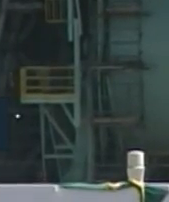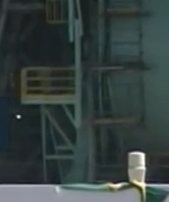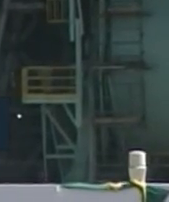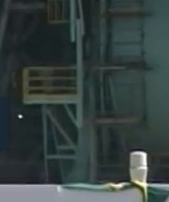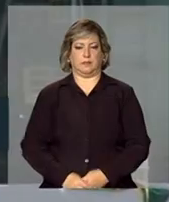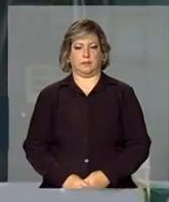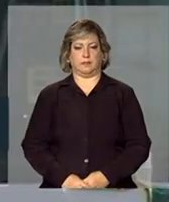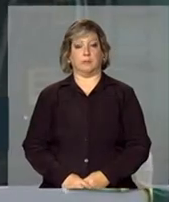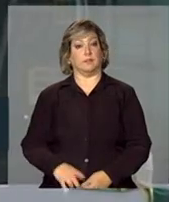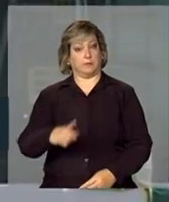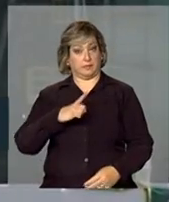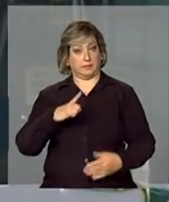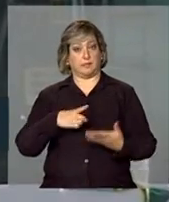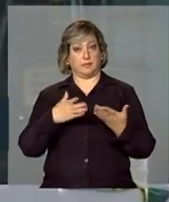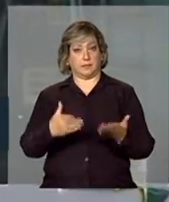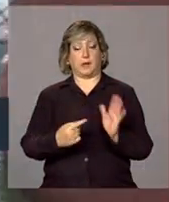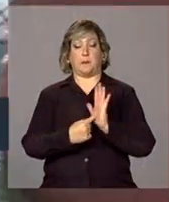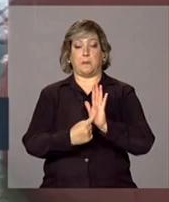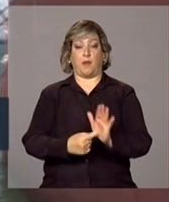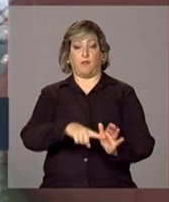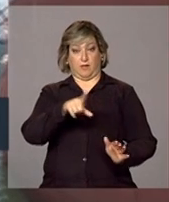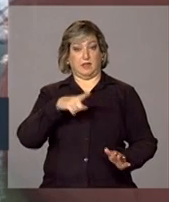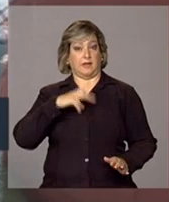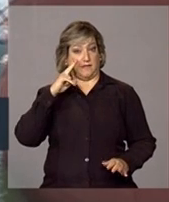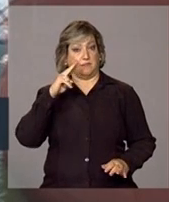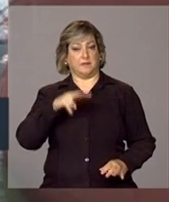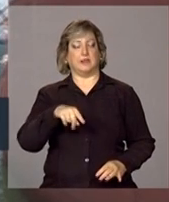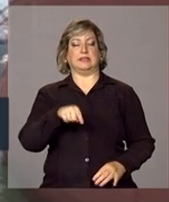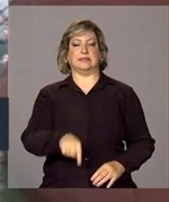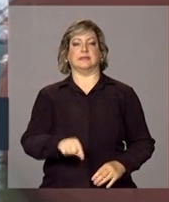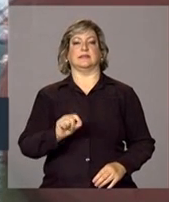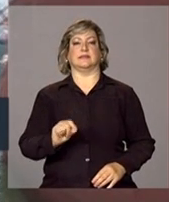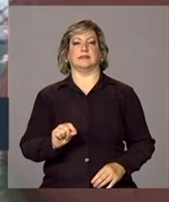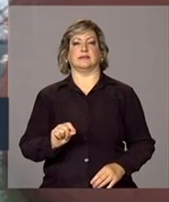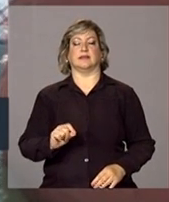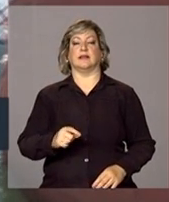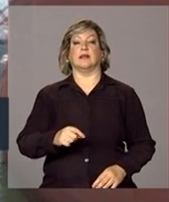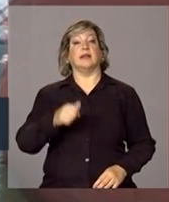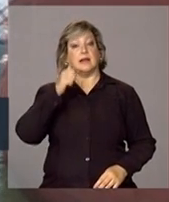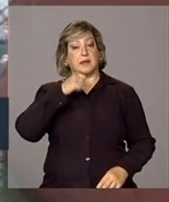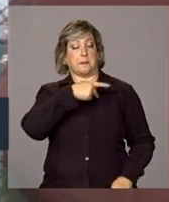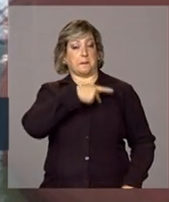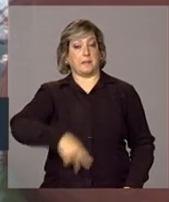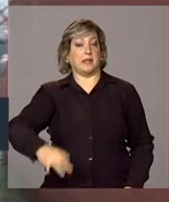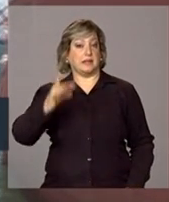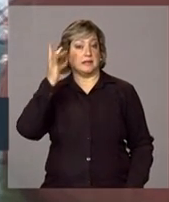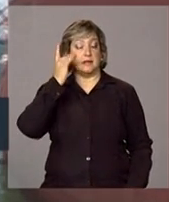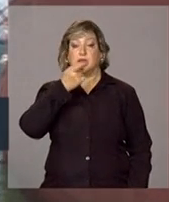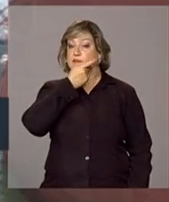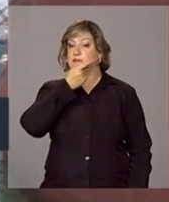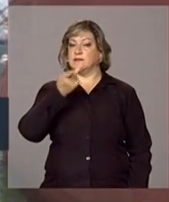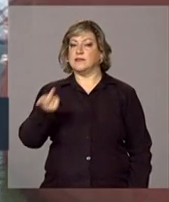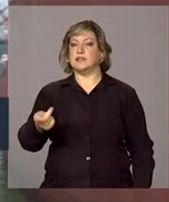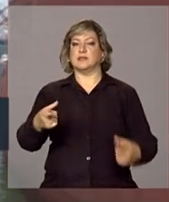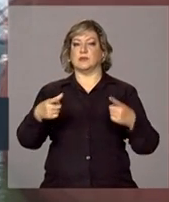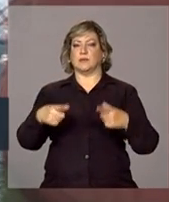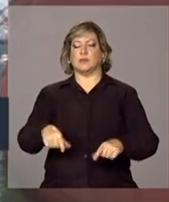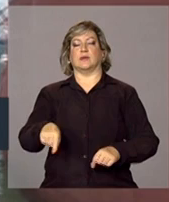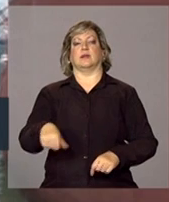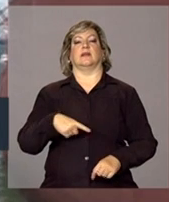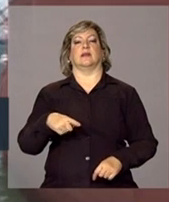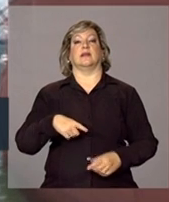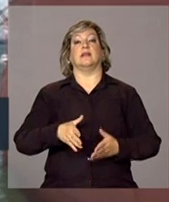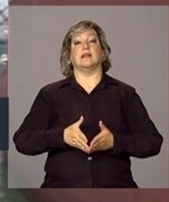vemos aí Imagem você acompanha imagens da visita da João rousse ao